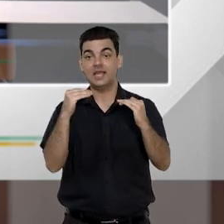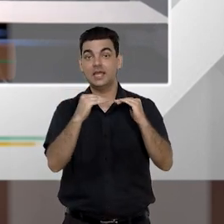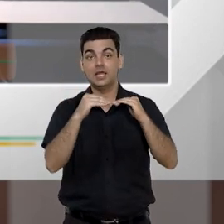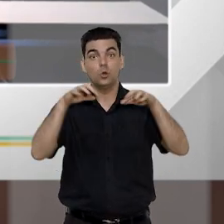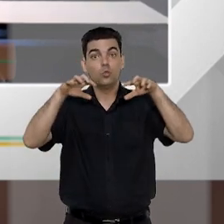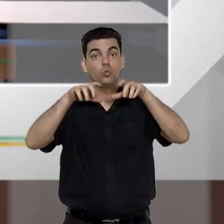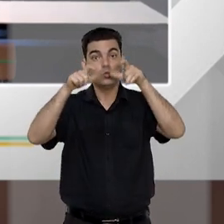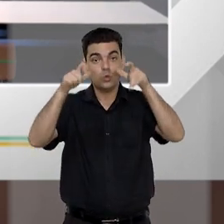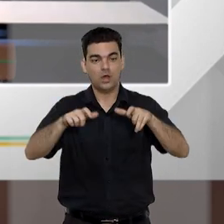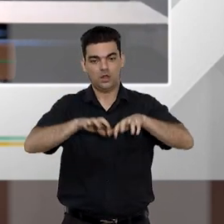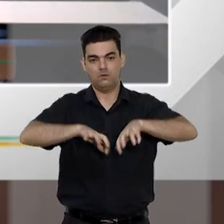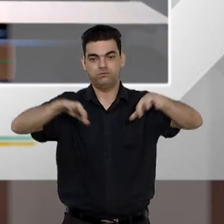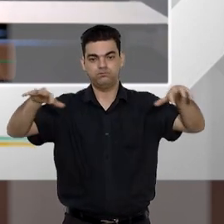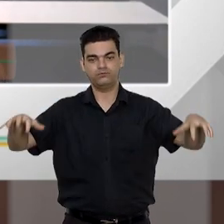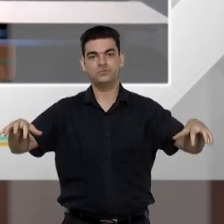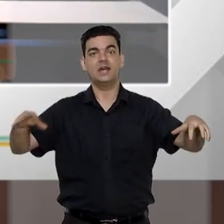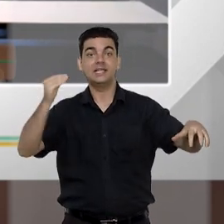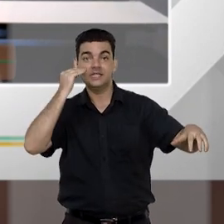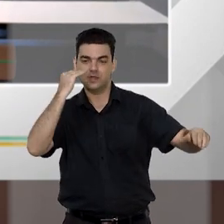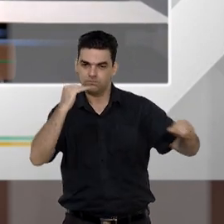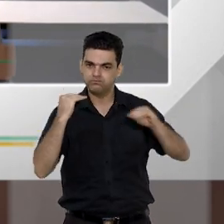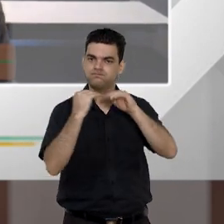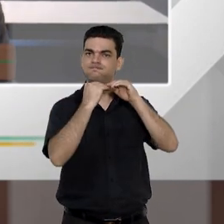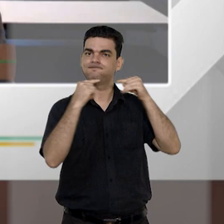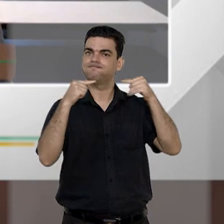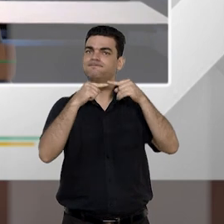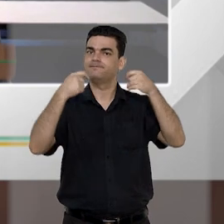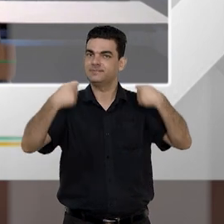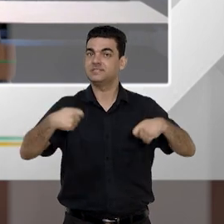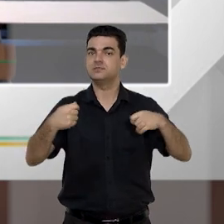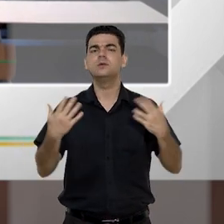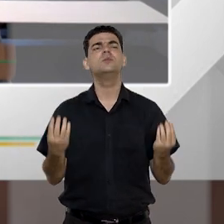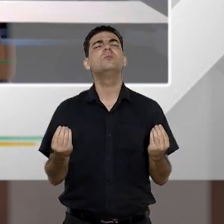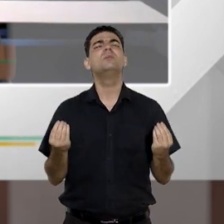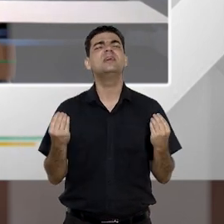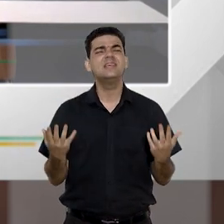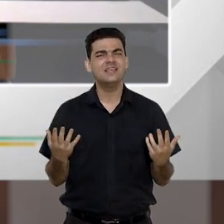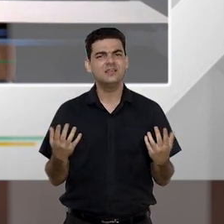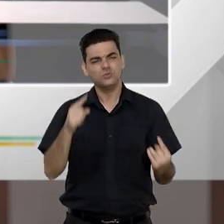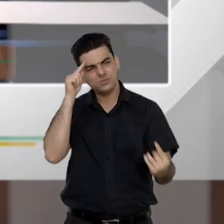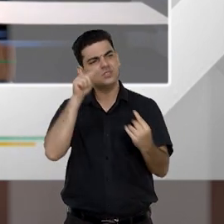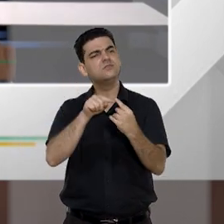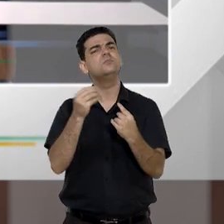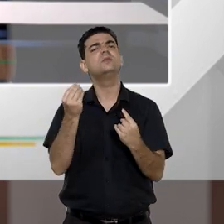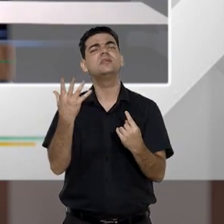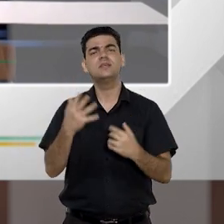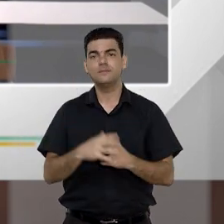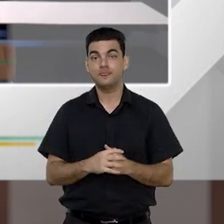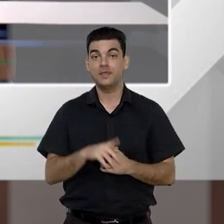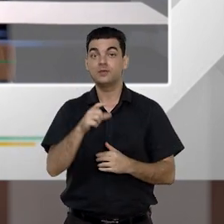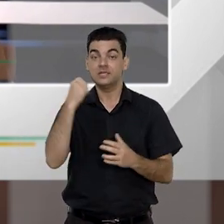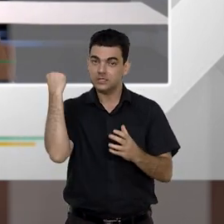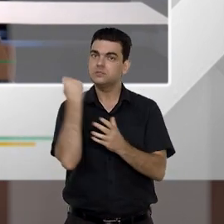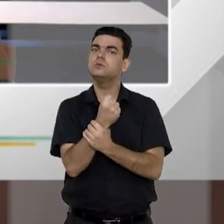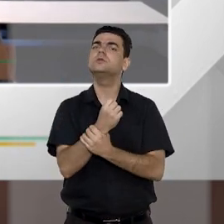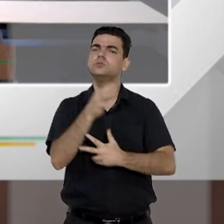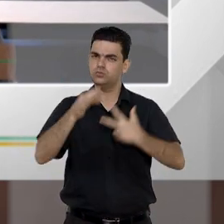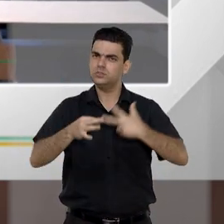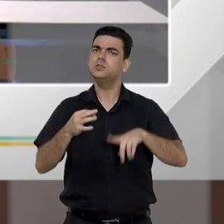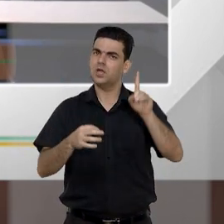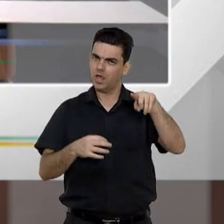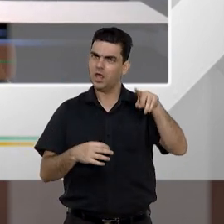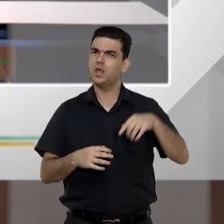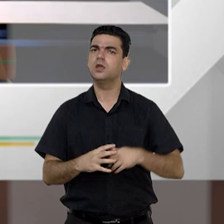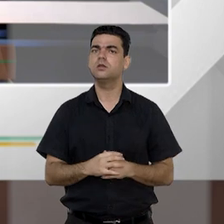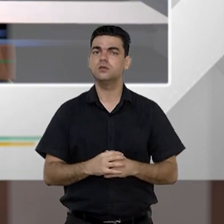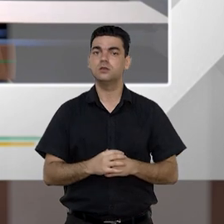finalidade vai ser a uniformização a nível nacional. E qual é o objetivo dessa uniformização? É